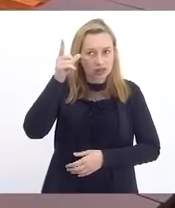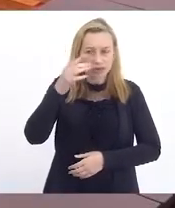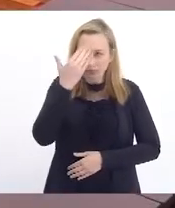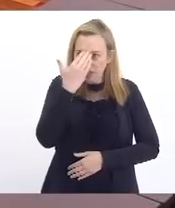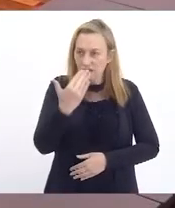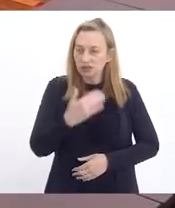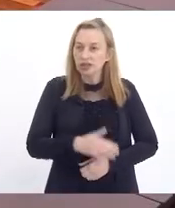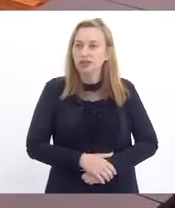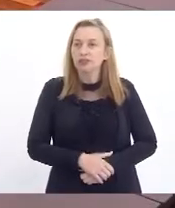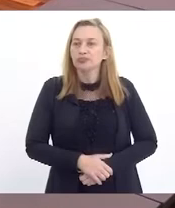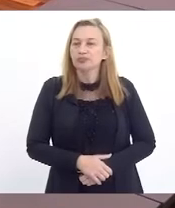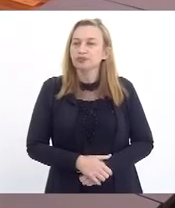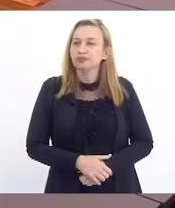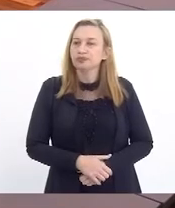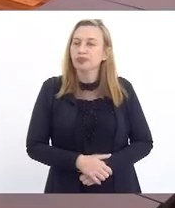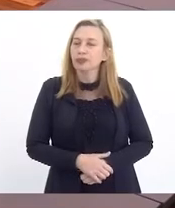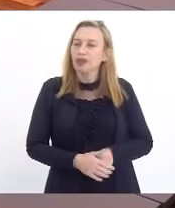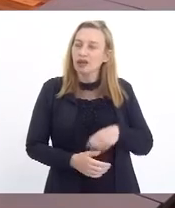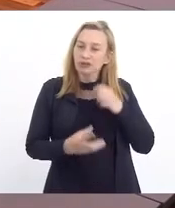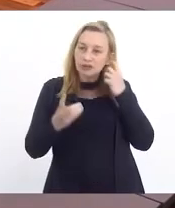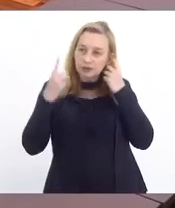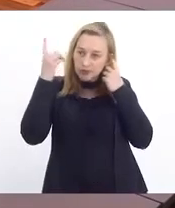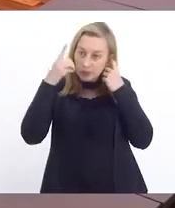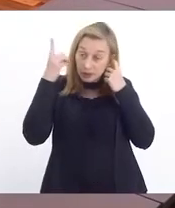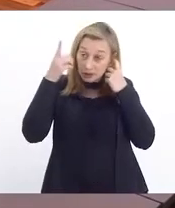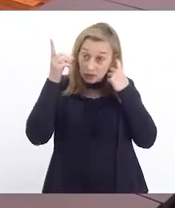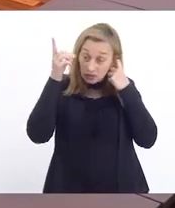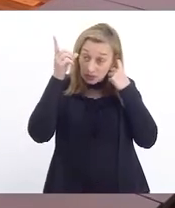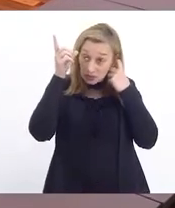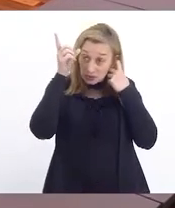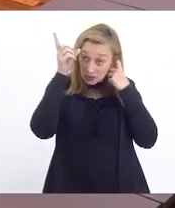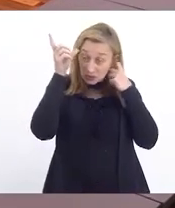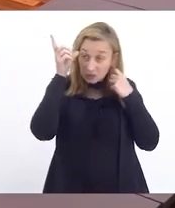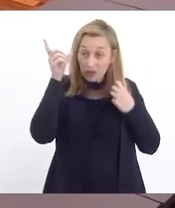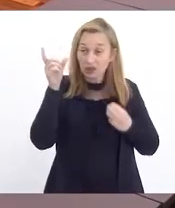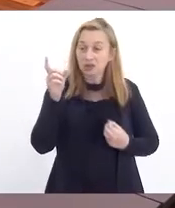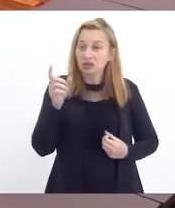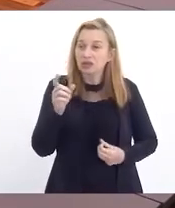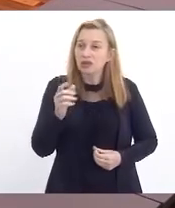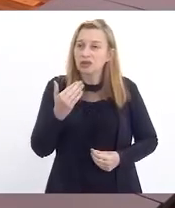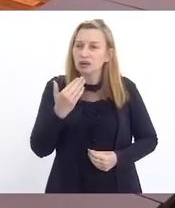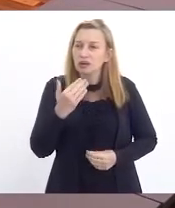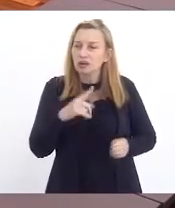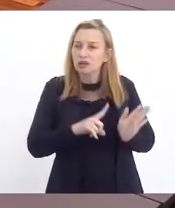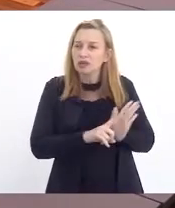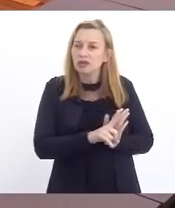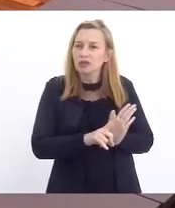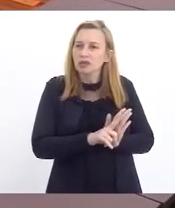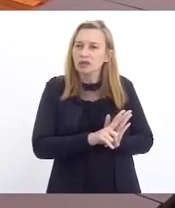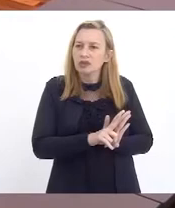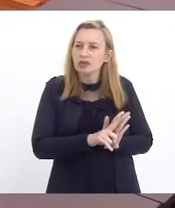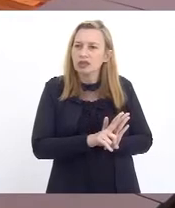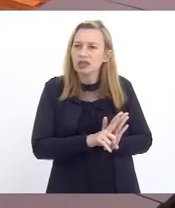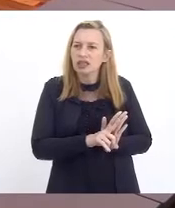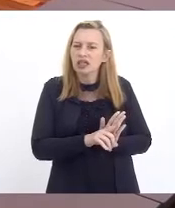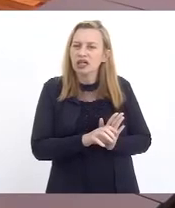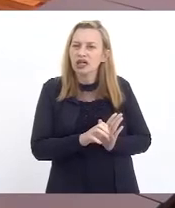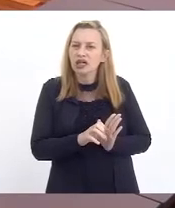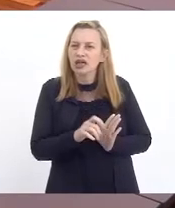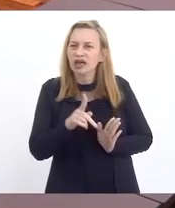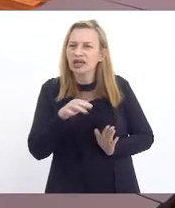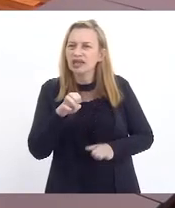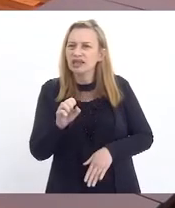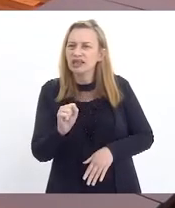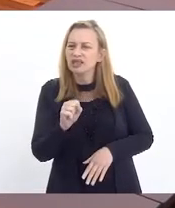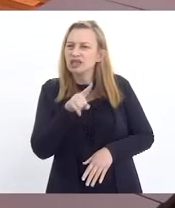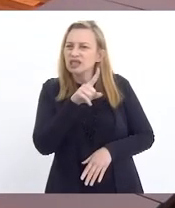queria agradecer. Deputado Lucinha. Não, só perguntar deputado aos Alexandre Martins e o Fernando Cid, e as ETs que